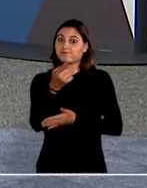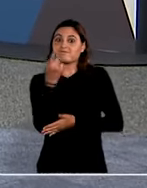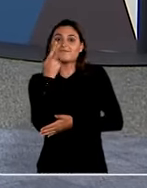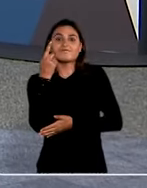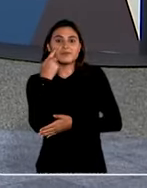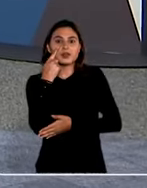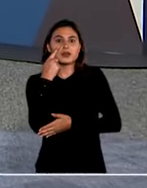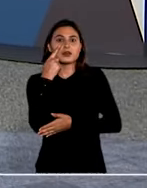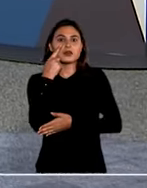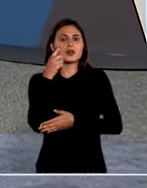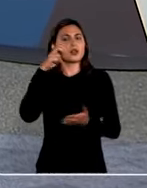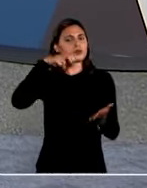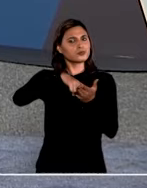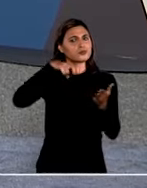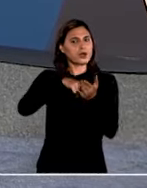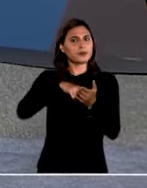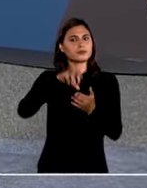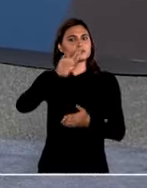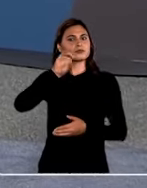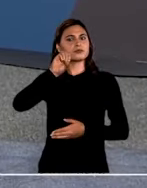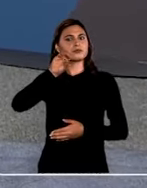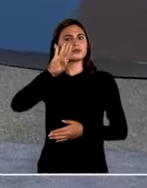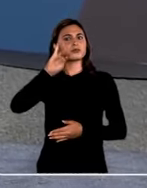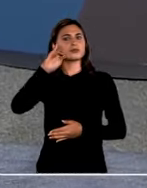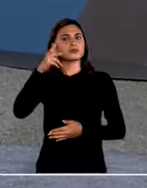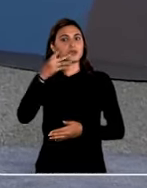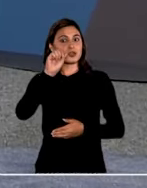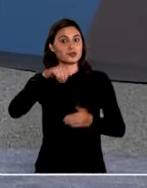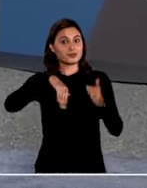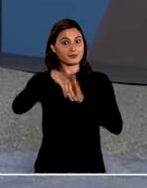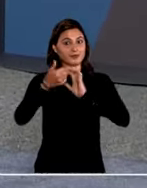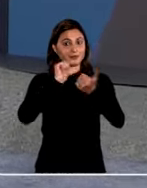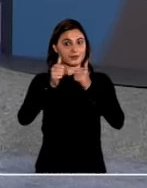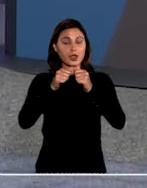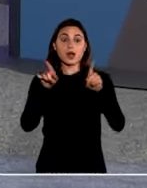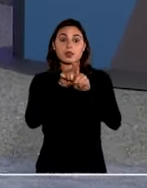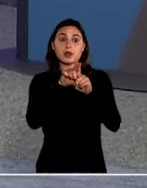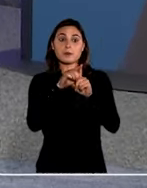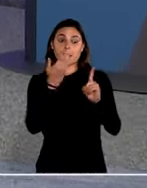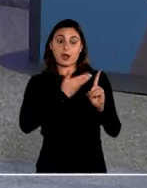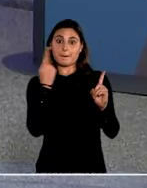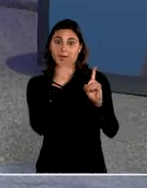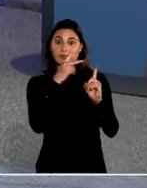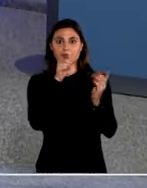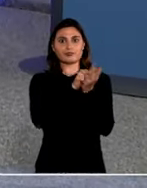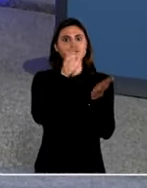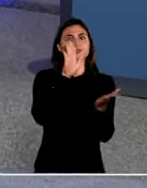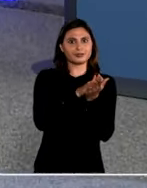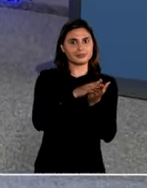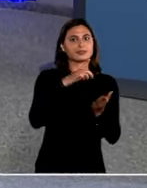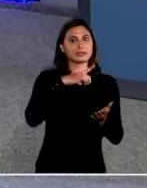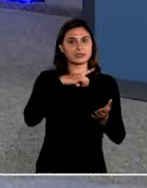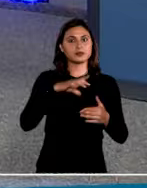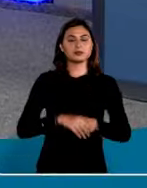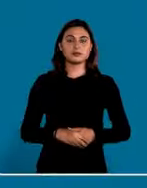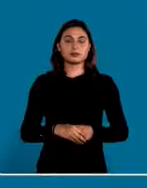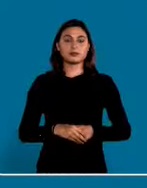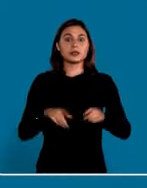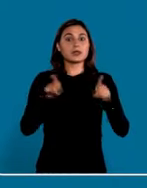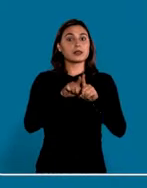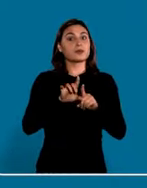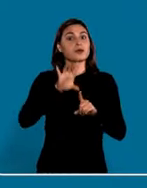notícias no programa de hoje você vai ver mantido o julgamento de Robinho e aplicada a multa a amigo do